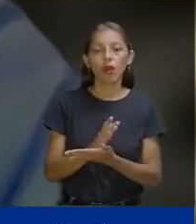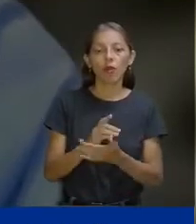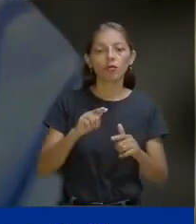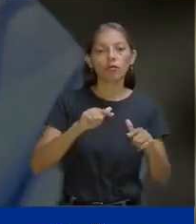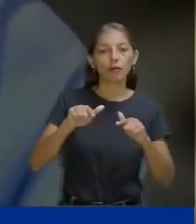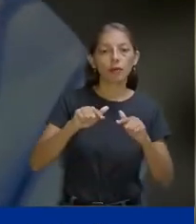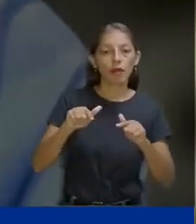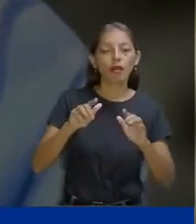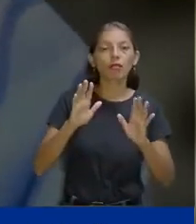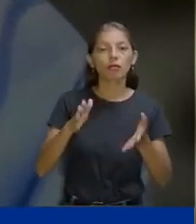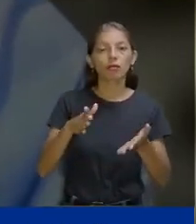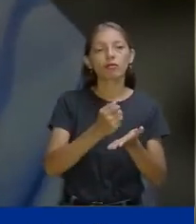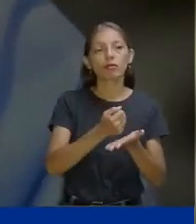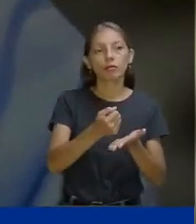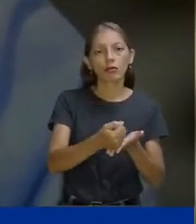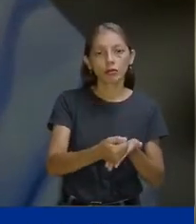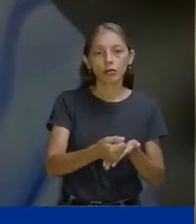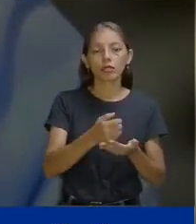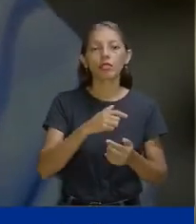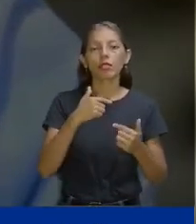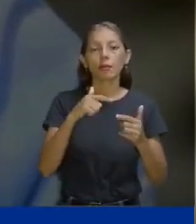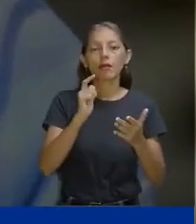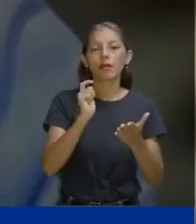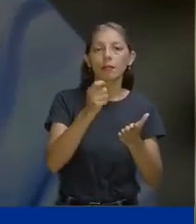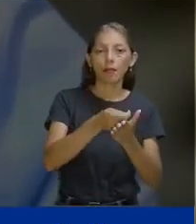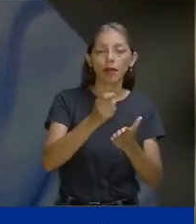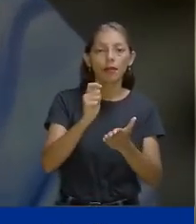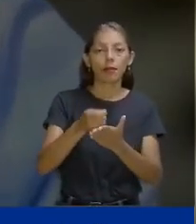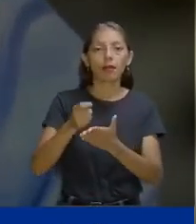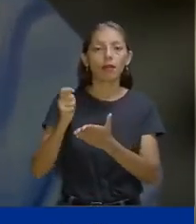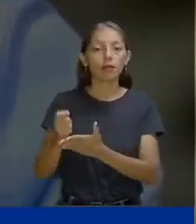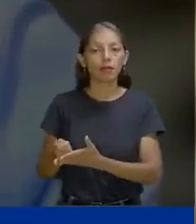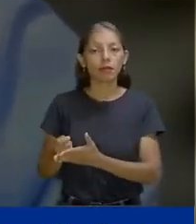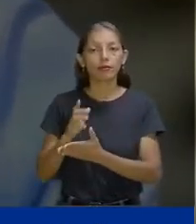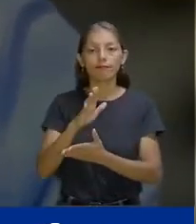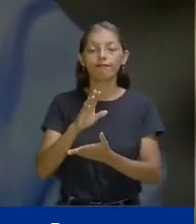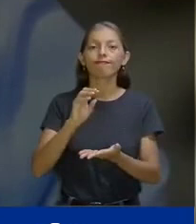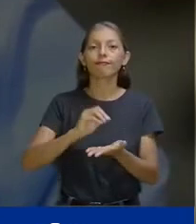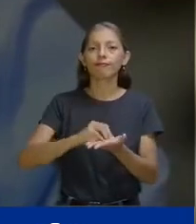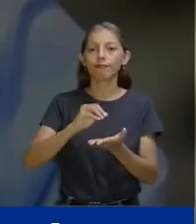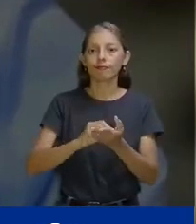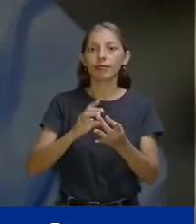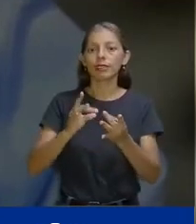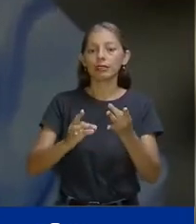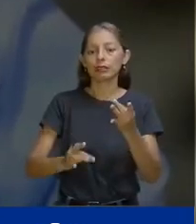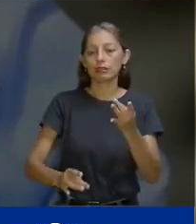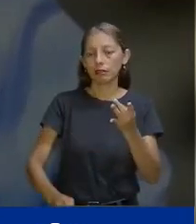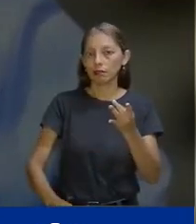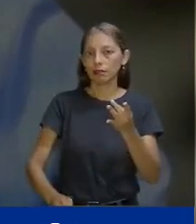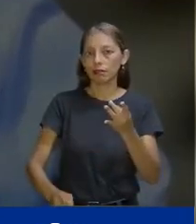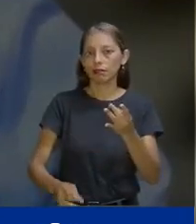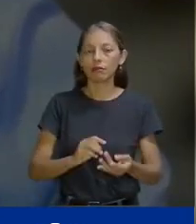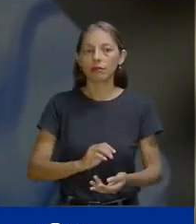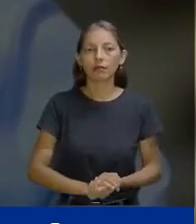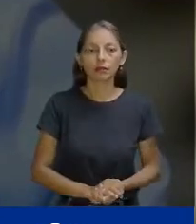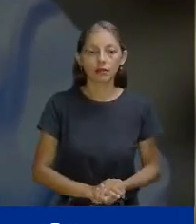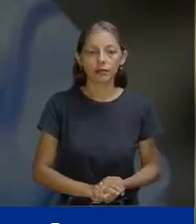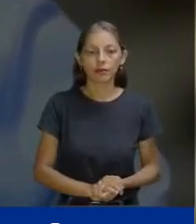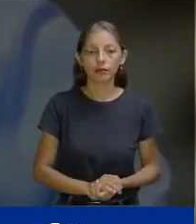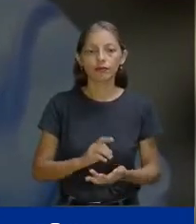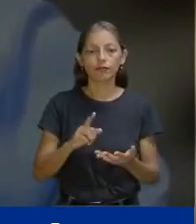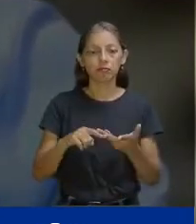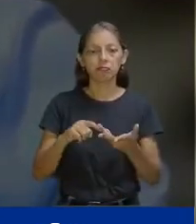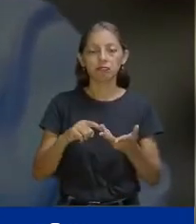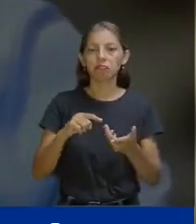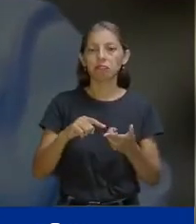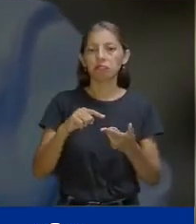Então, o ID que consta essas informações, ele é bem explícito em todos os serviços que foram prestados,